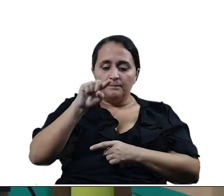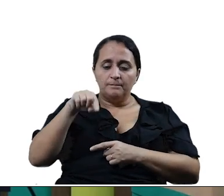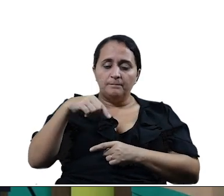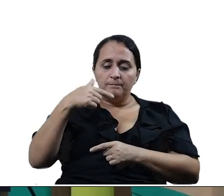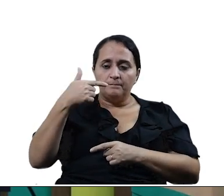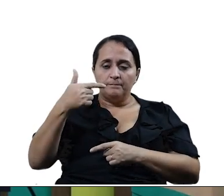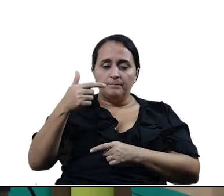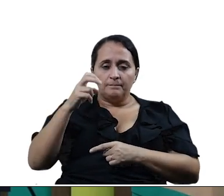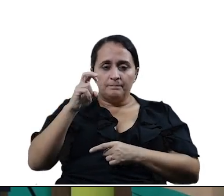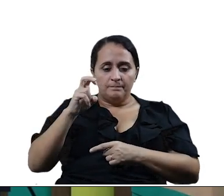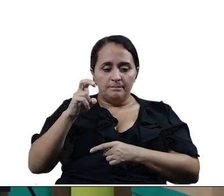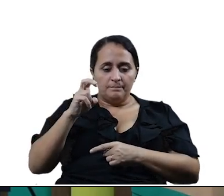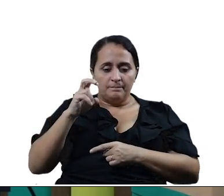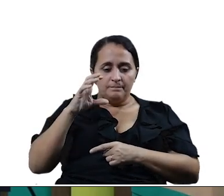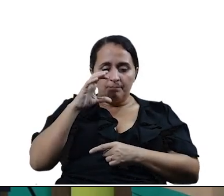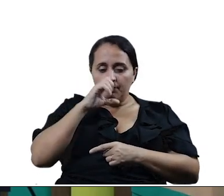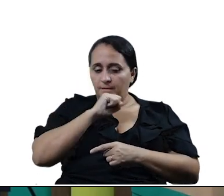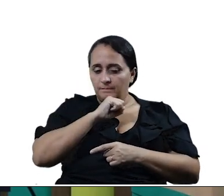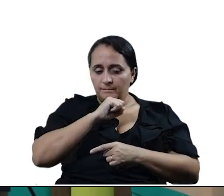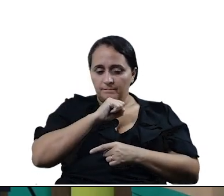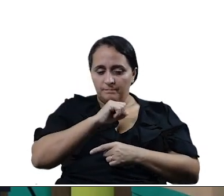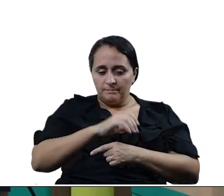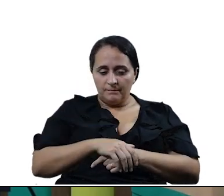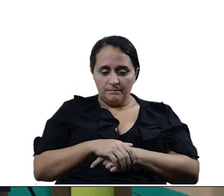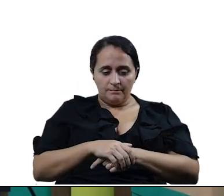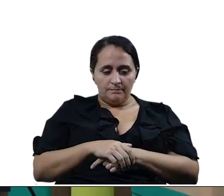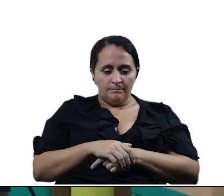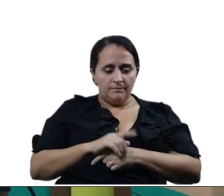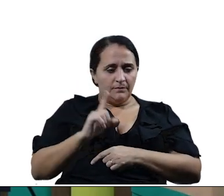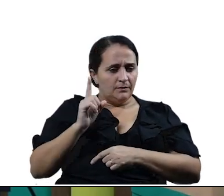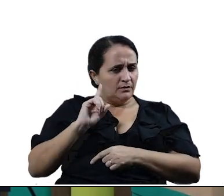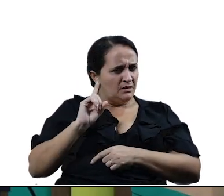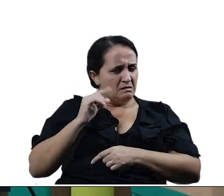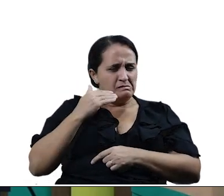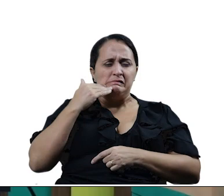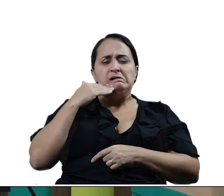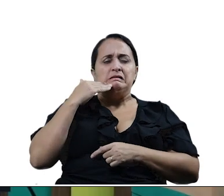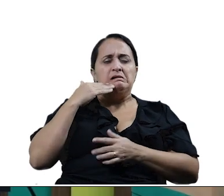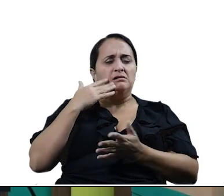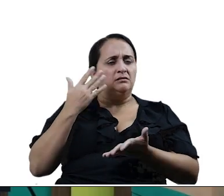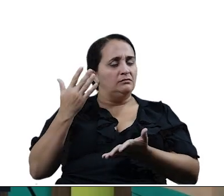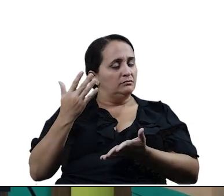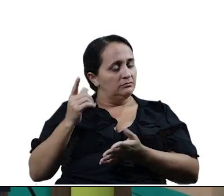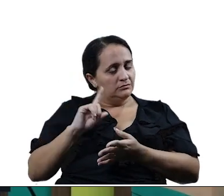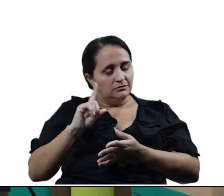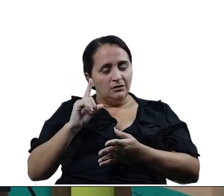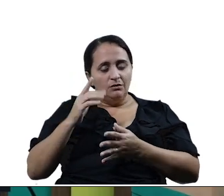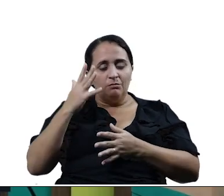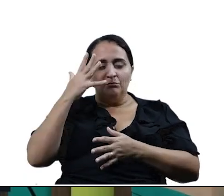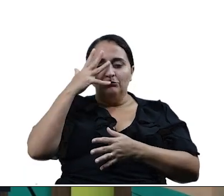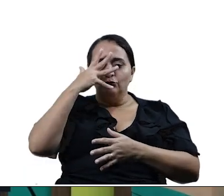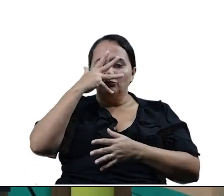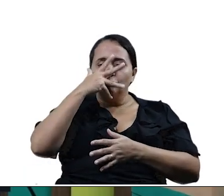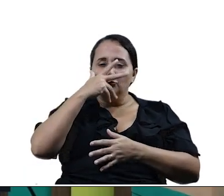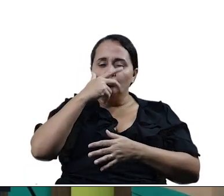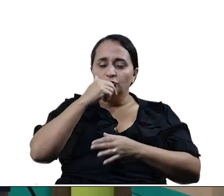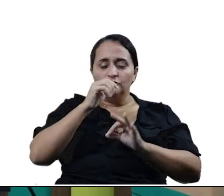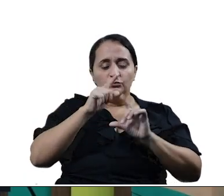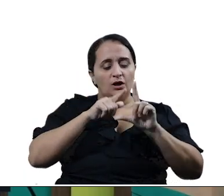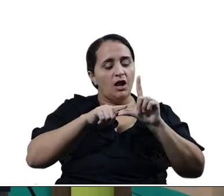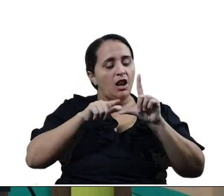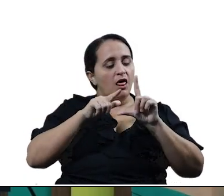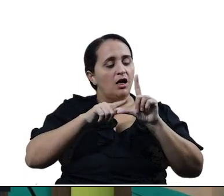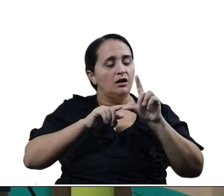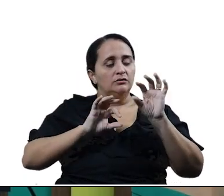são ágeis para escrever assim, 25? Não. 25 centavos, a forma correta de escrever